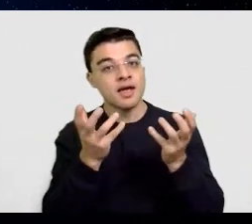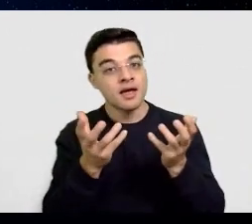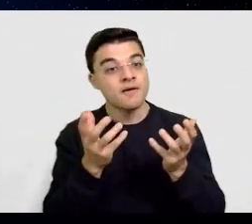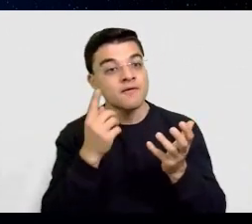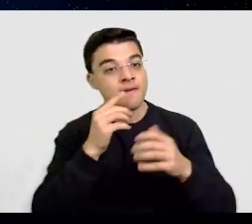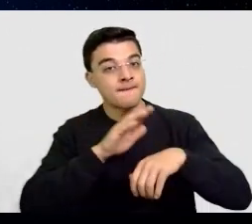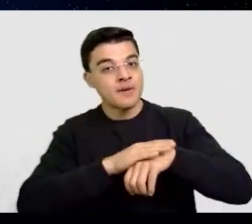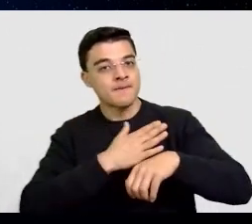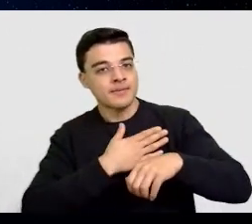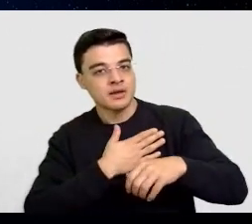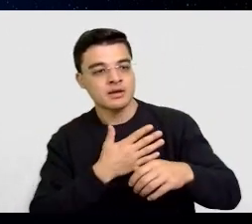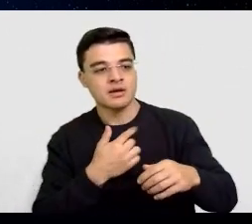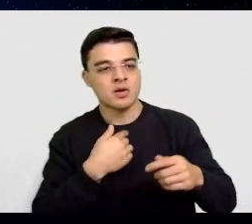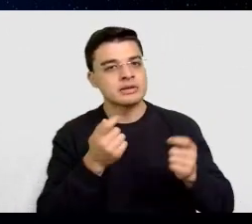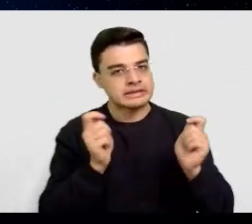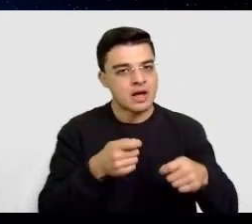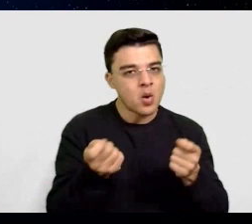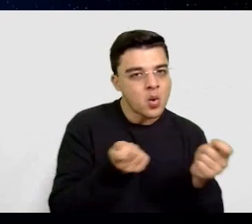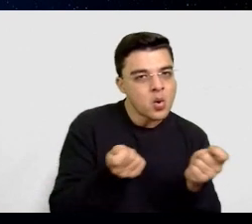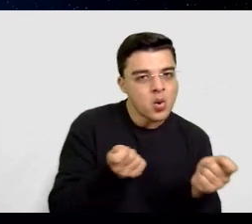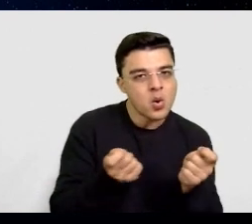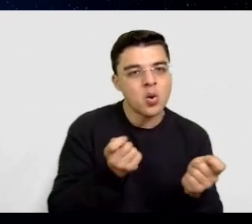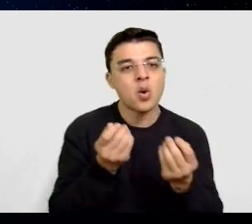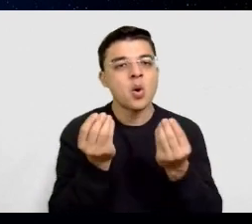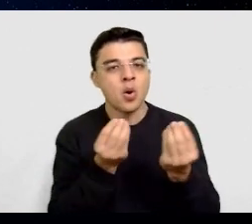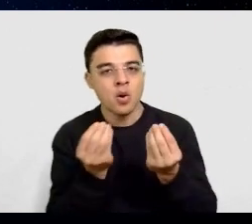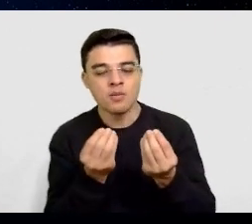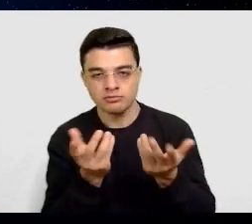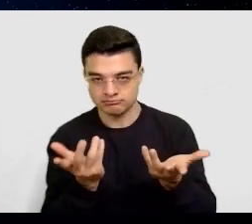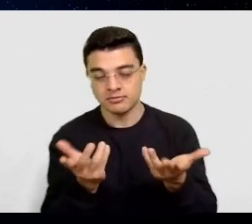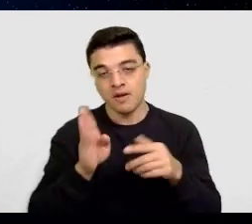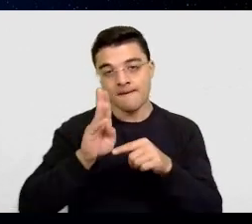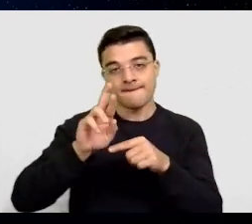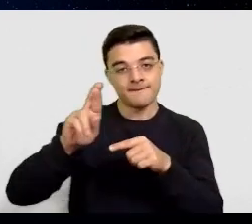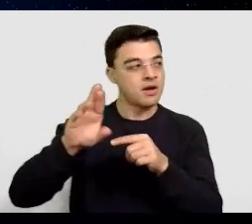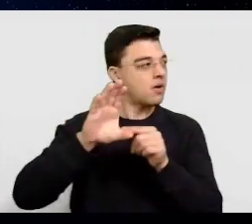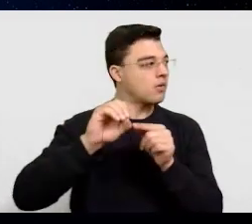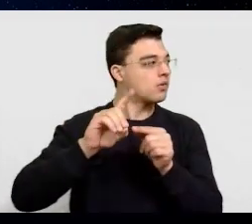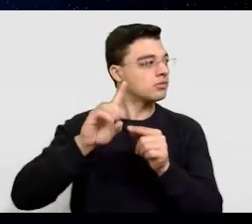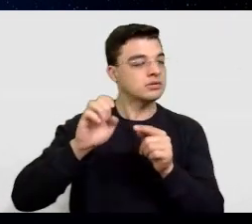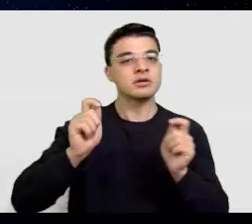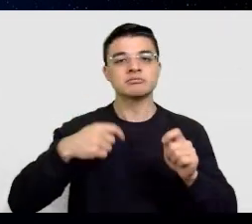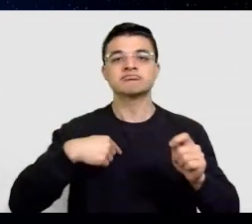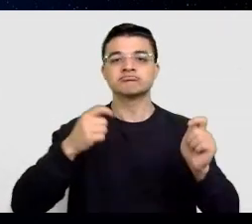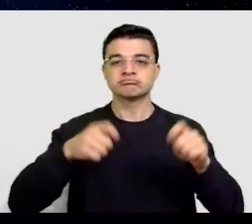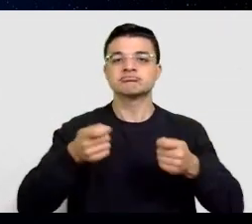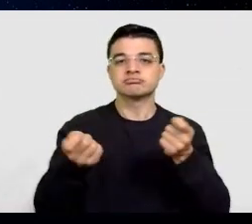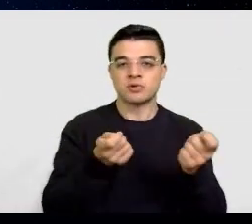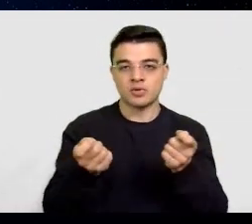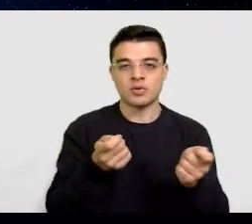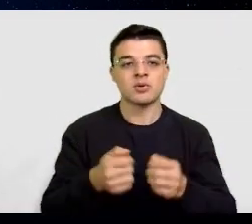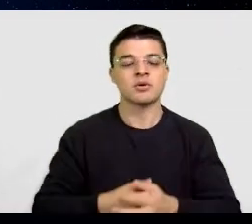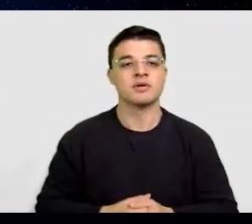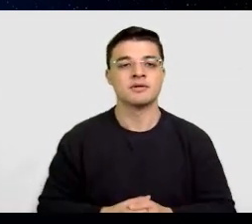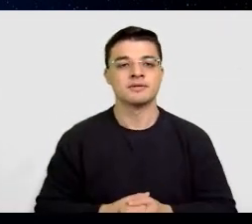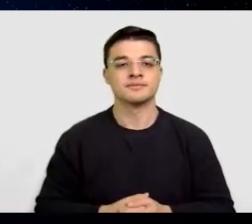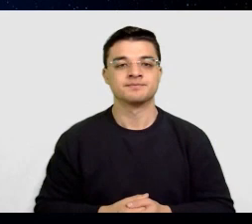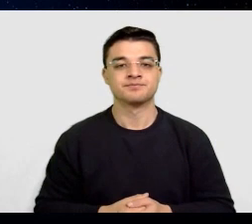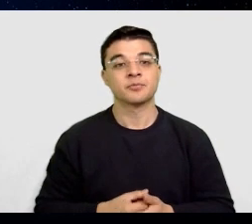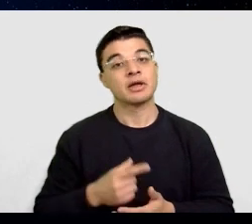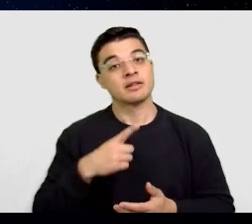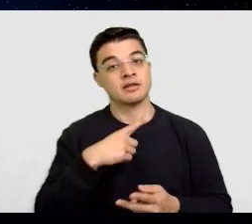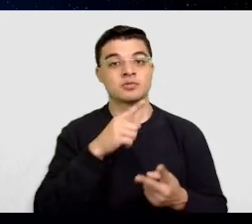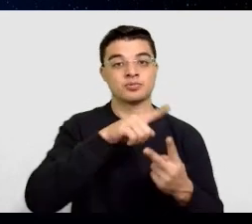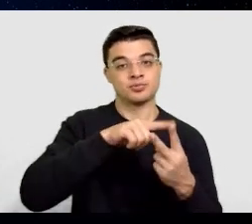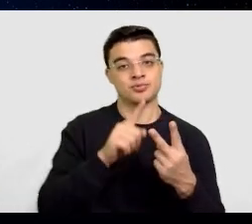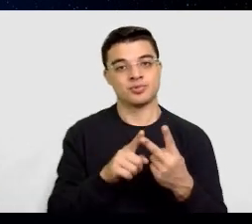lado do cliente, que era, no caso, o padrão BR Code. E aí eu entendi que a gente tem dois padrões definidos de BR